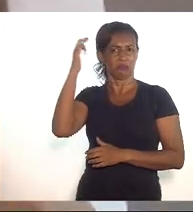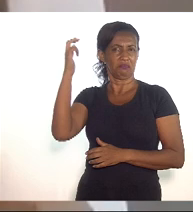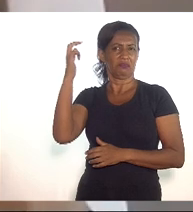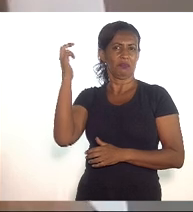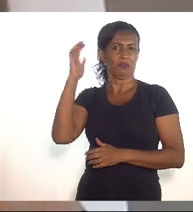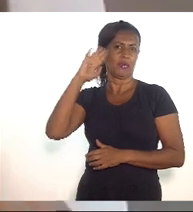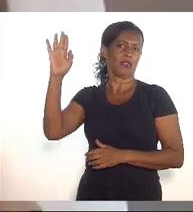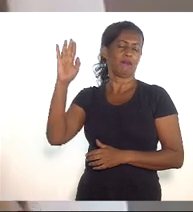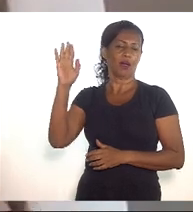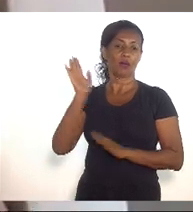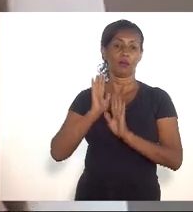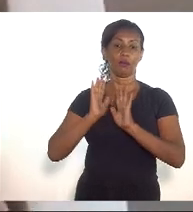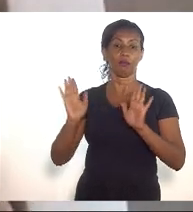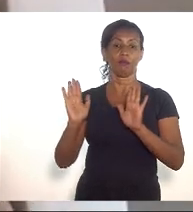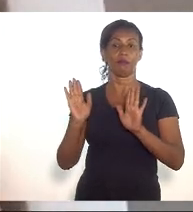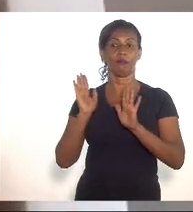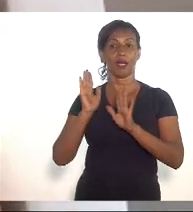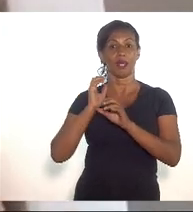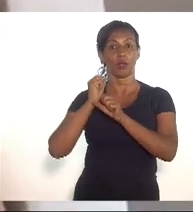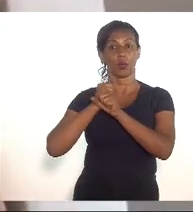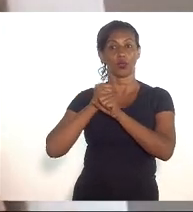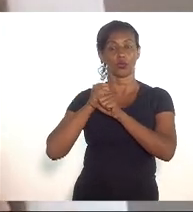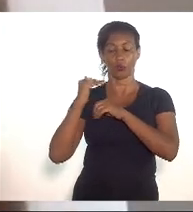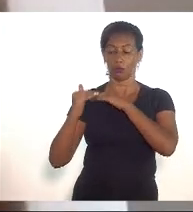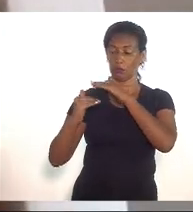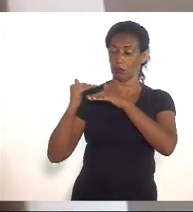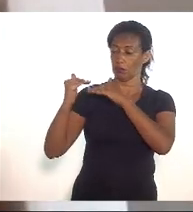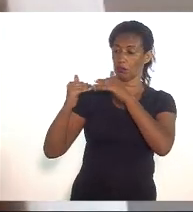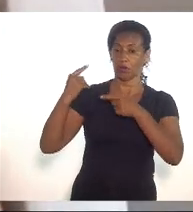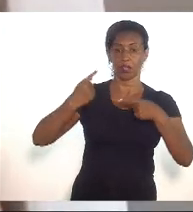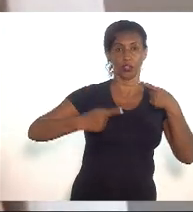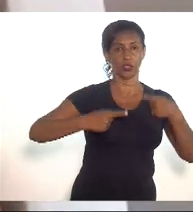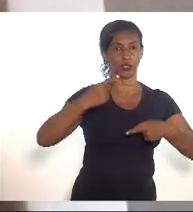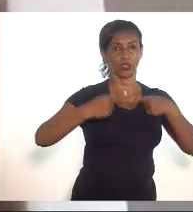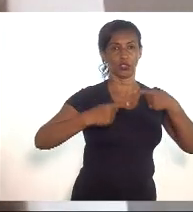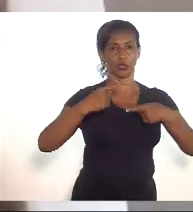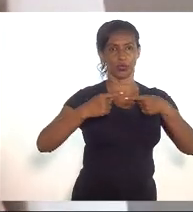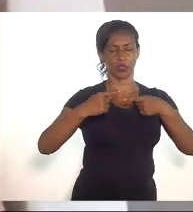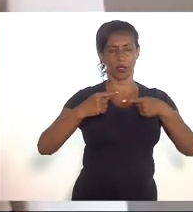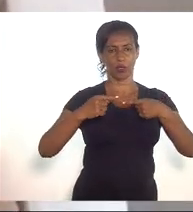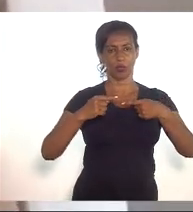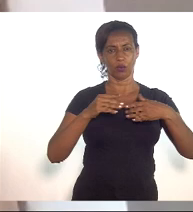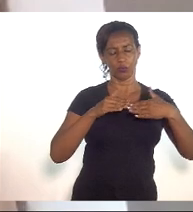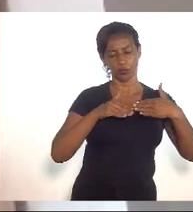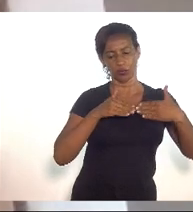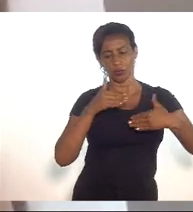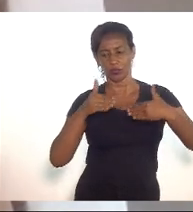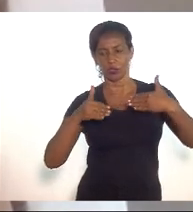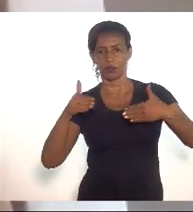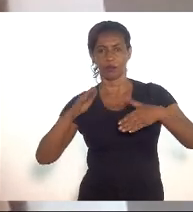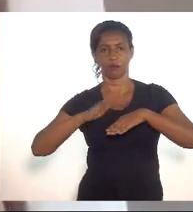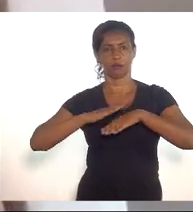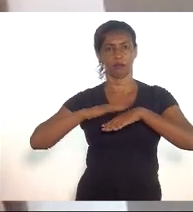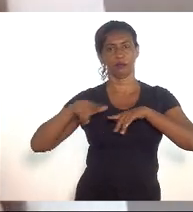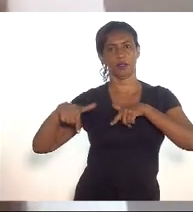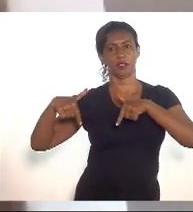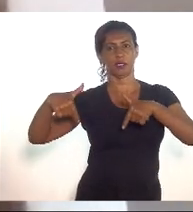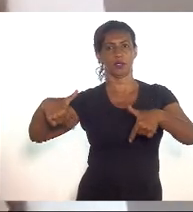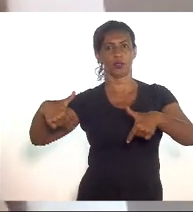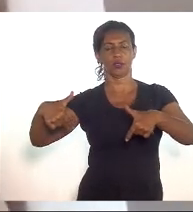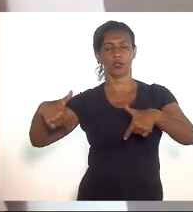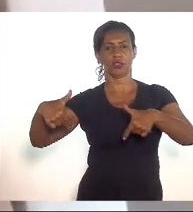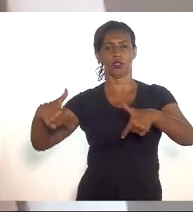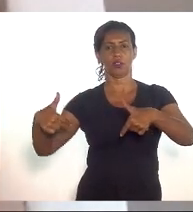principal, mas na construção da discussão e do desenvolvimento das ações para colocar o